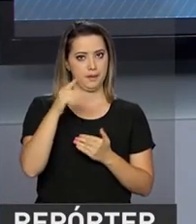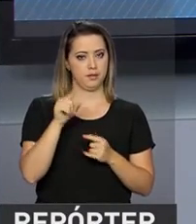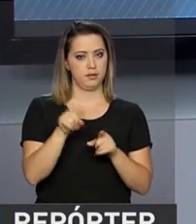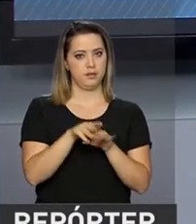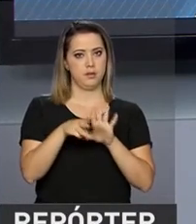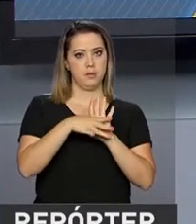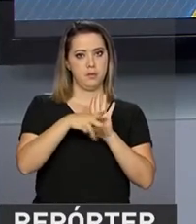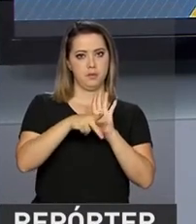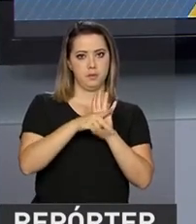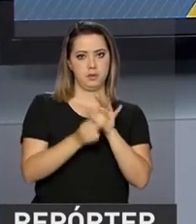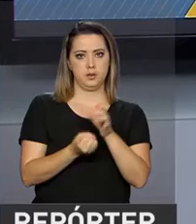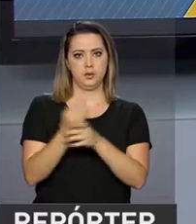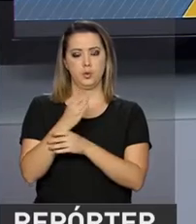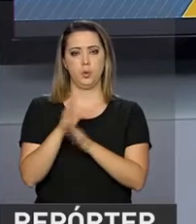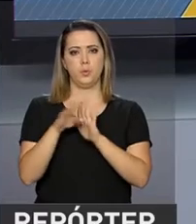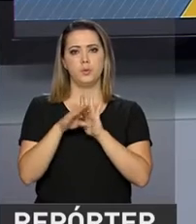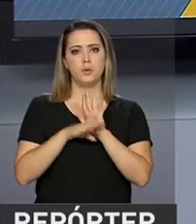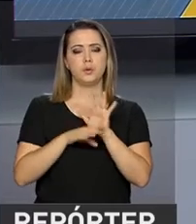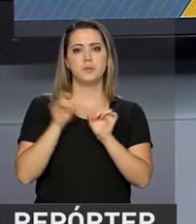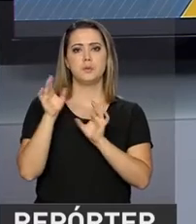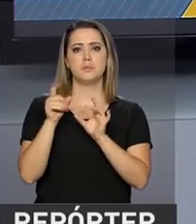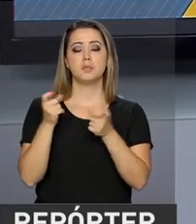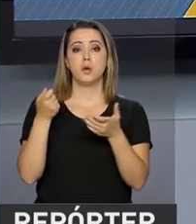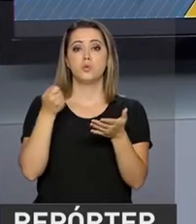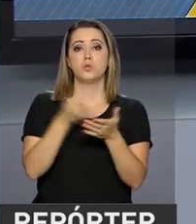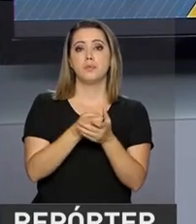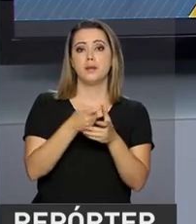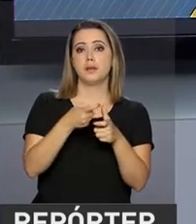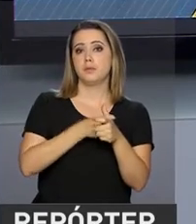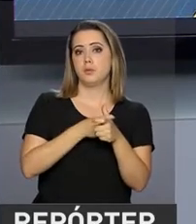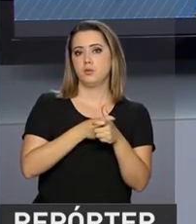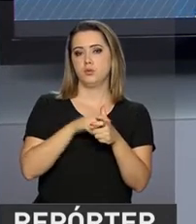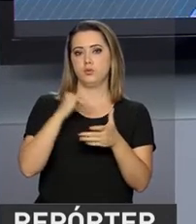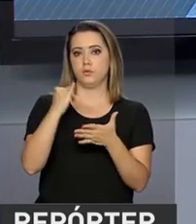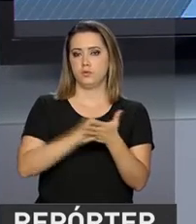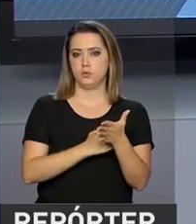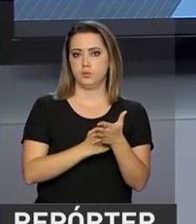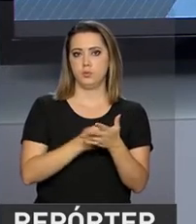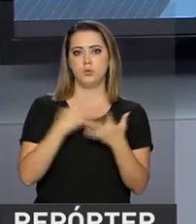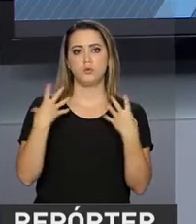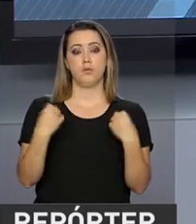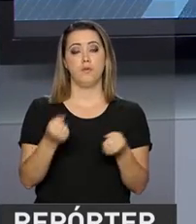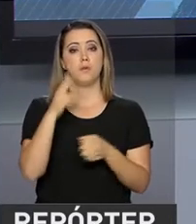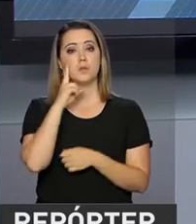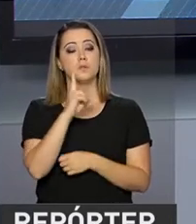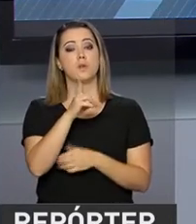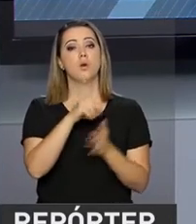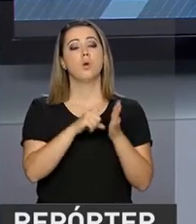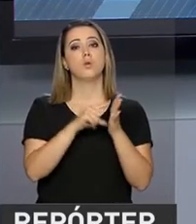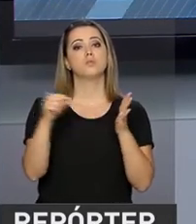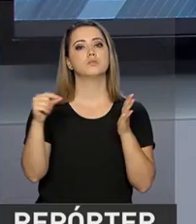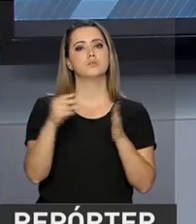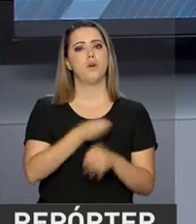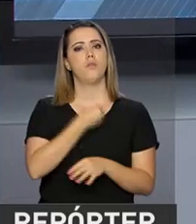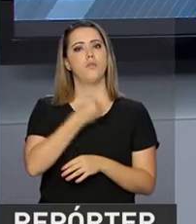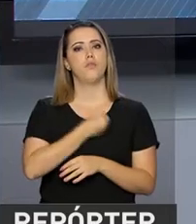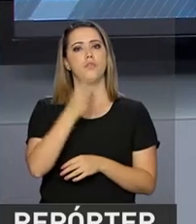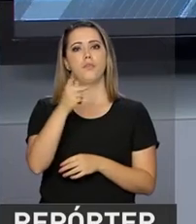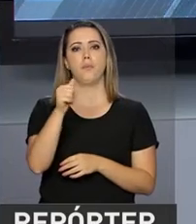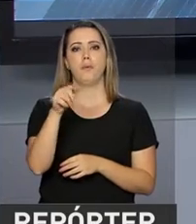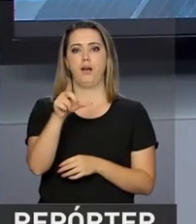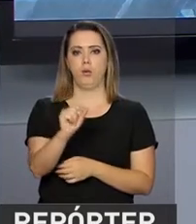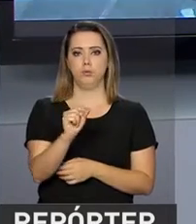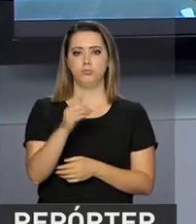que criou o programa especial de regularização tributária ao vivo do palácio do planalto o repórter paulo la